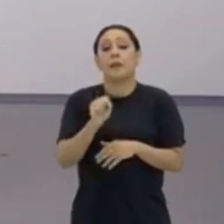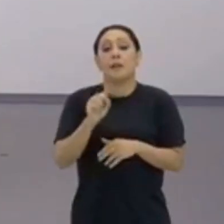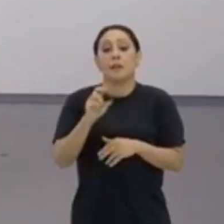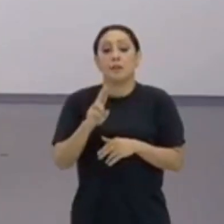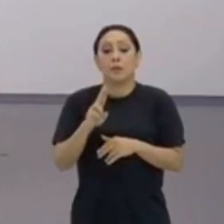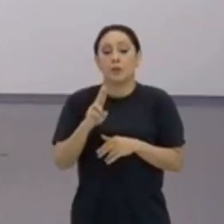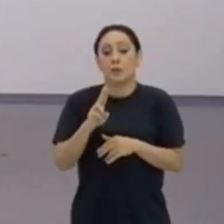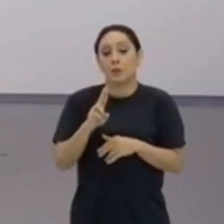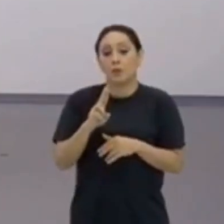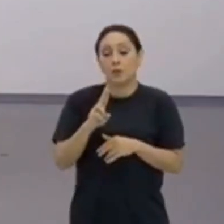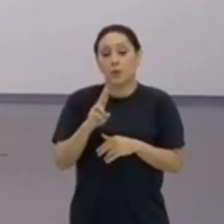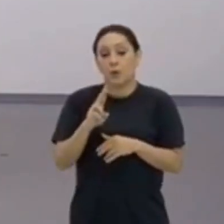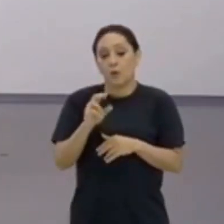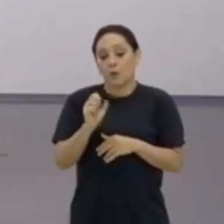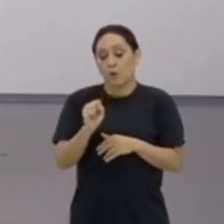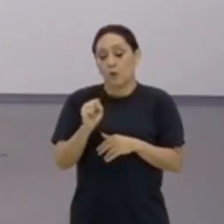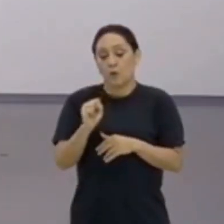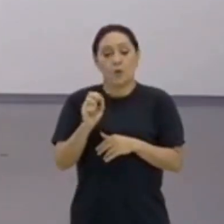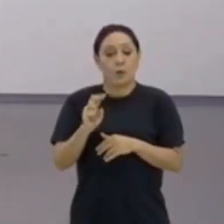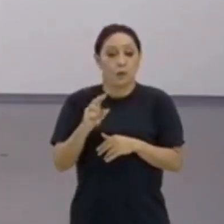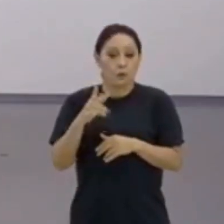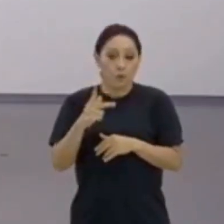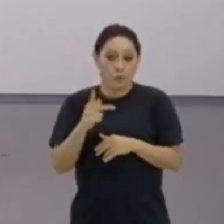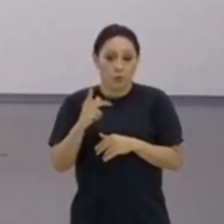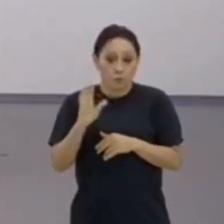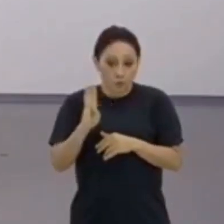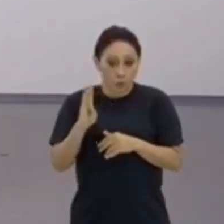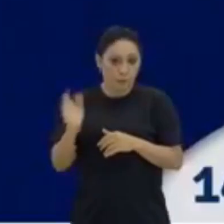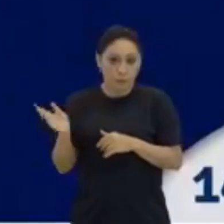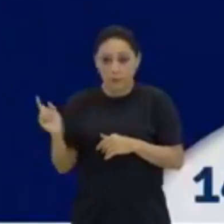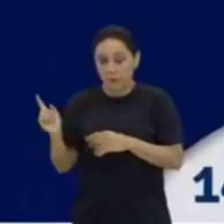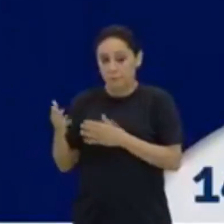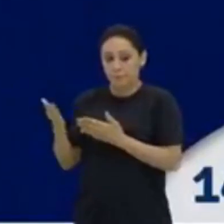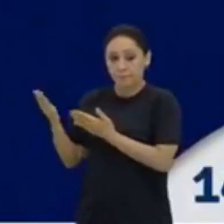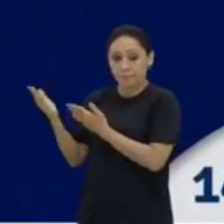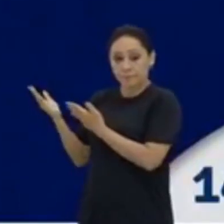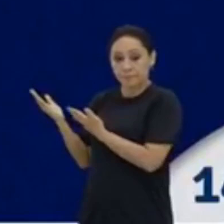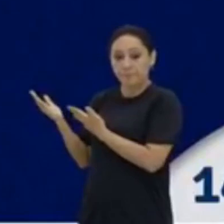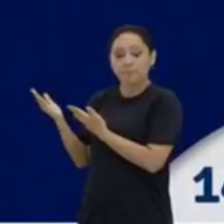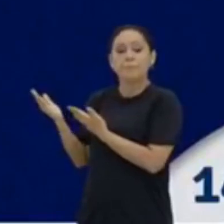isso? Agora que o Fernando falou, que a gente vai ver agora na próxima cartela. Bora. Olha para cá.